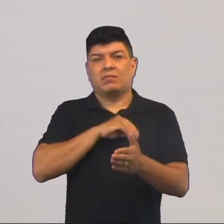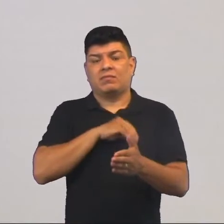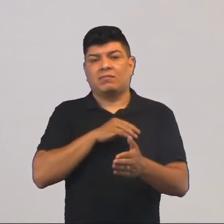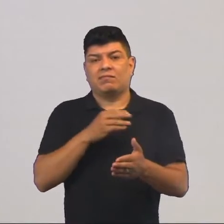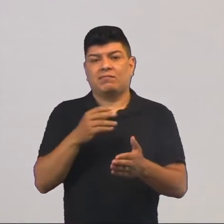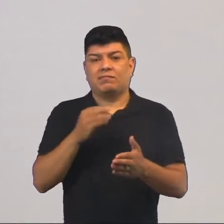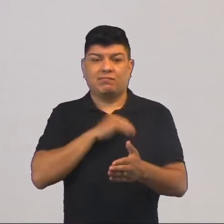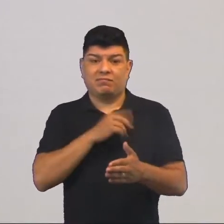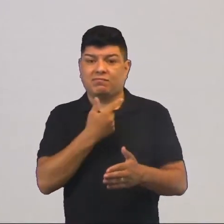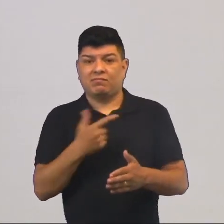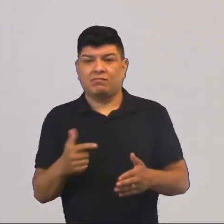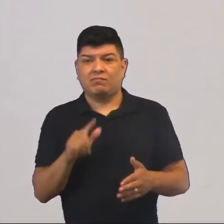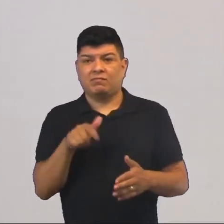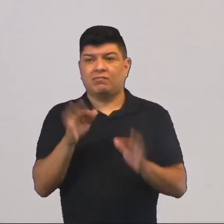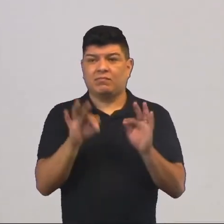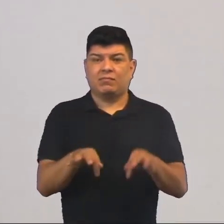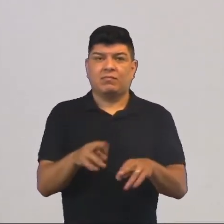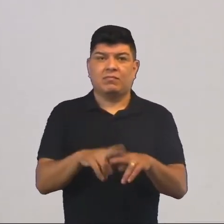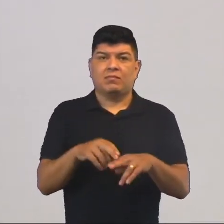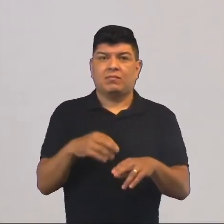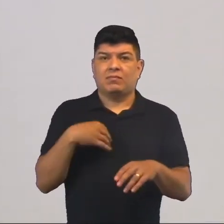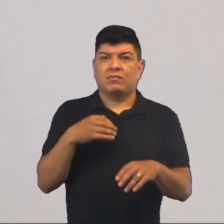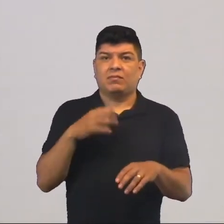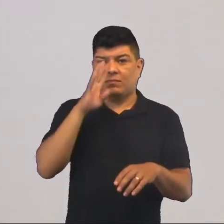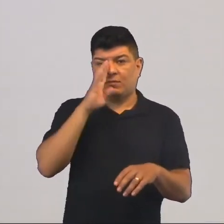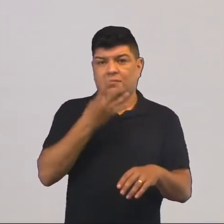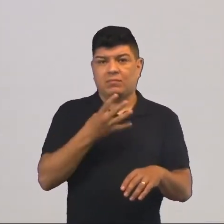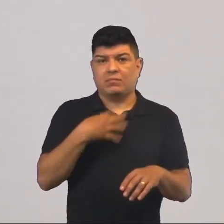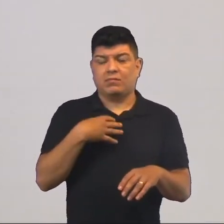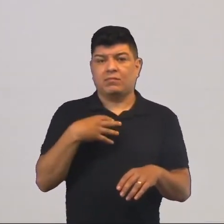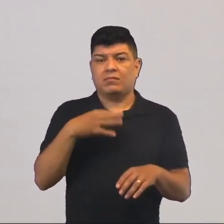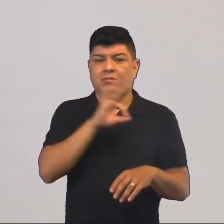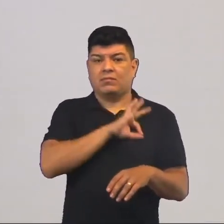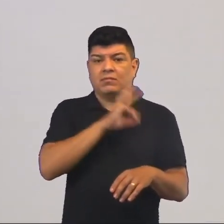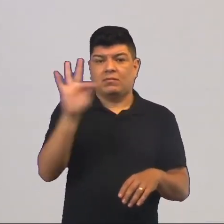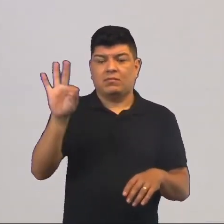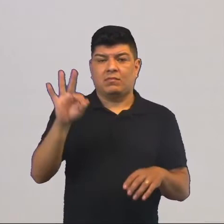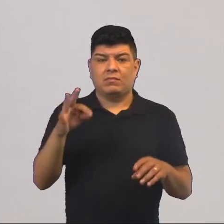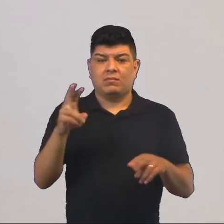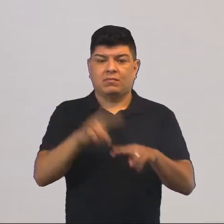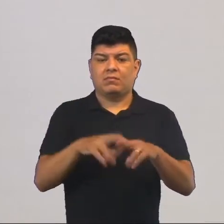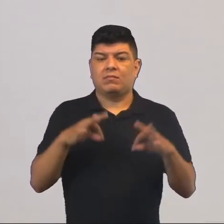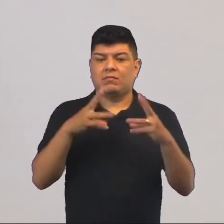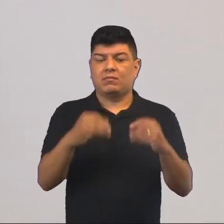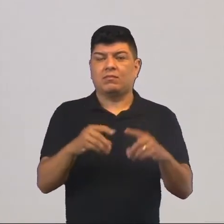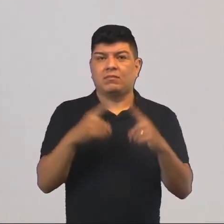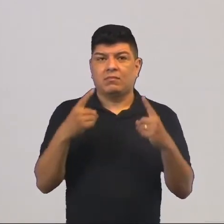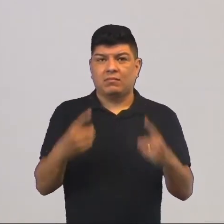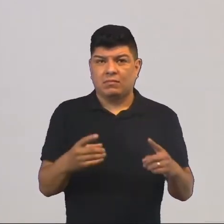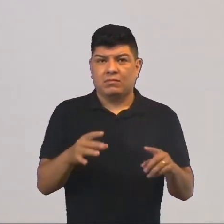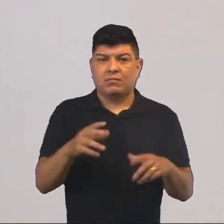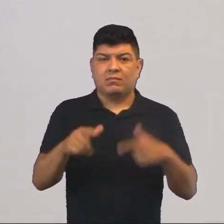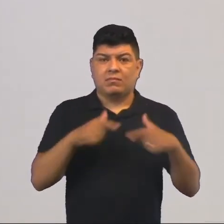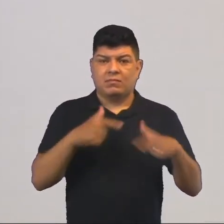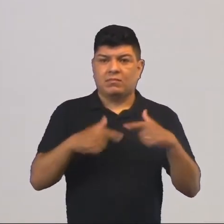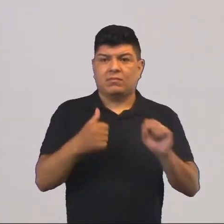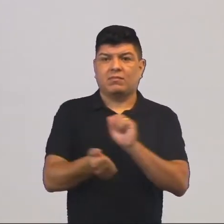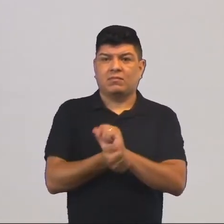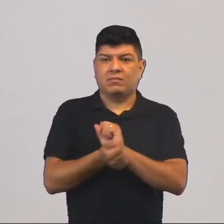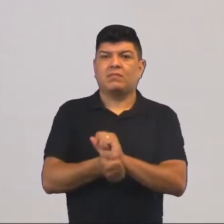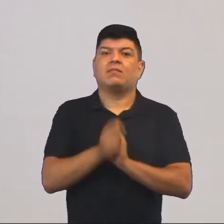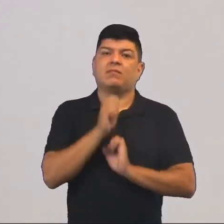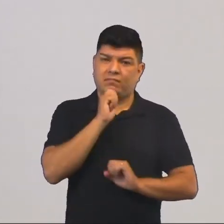é que as terras que eles invadem com o objetivo que o governo compre aquelas terras e distribuam para eles,